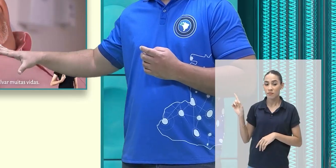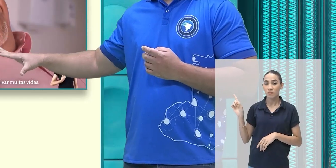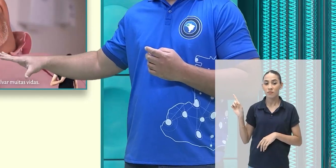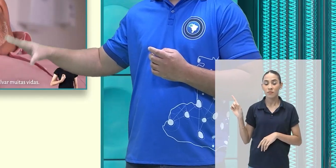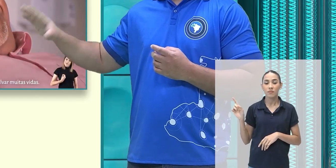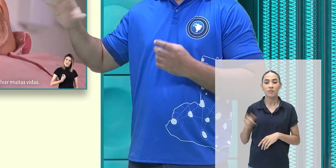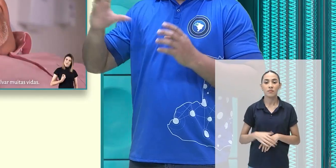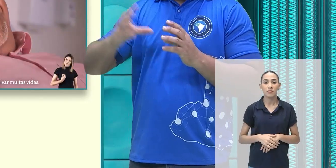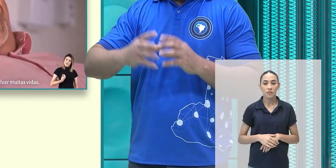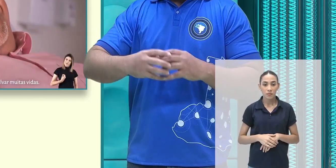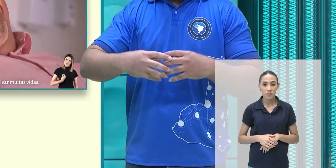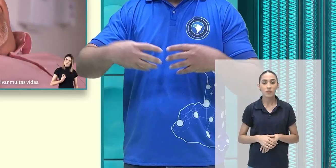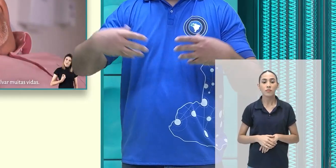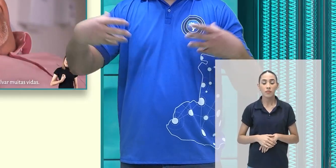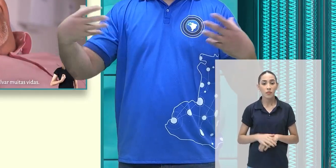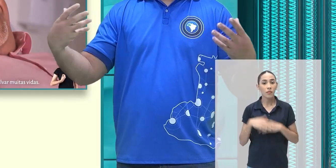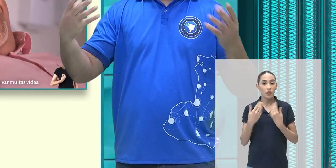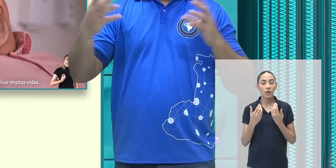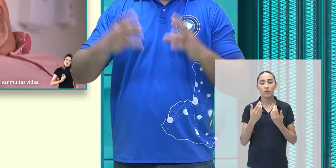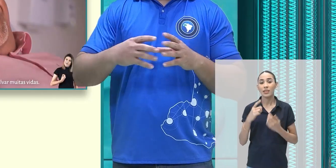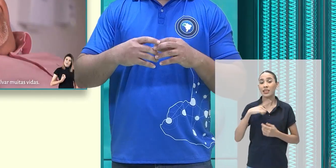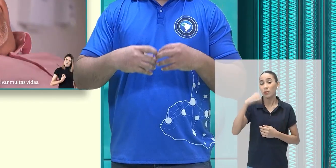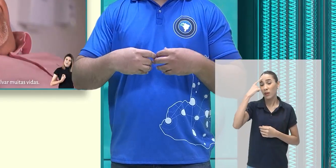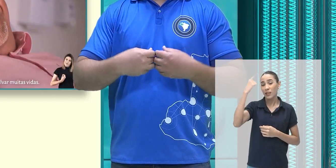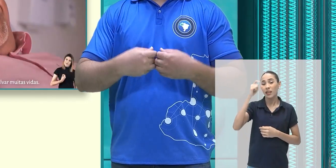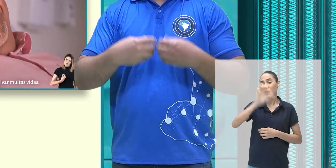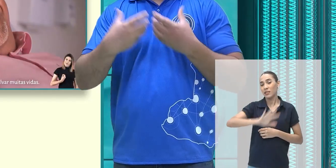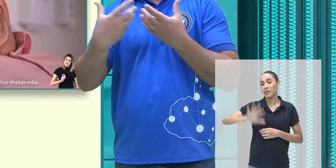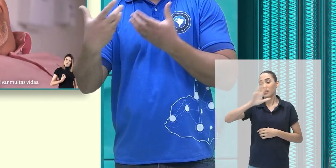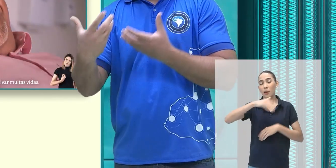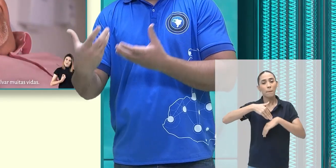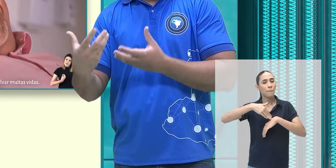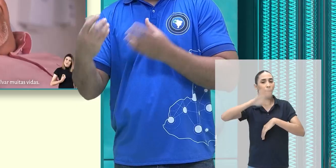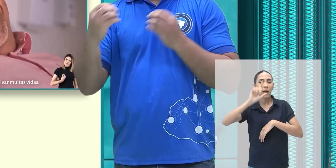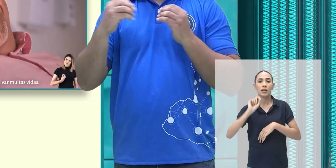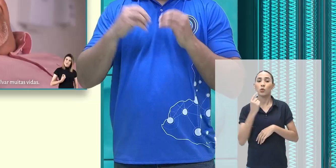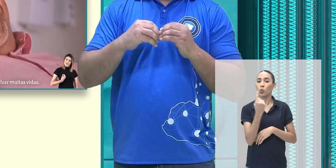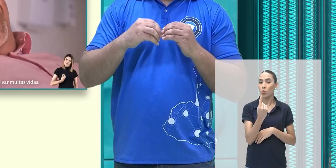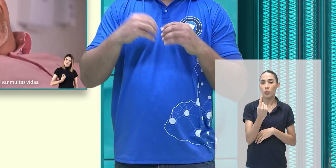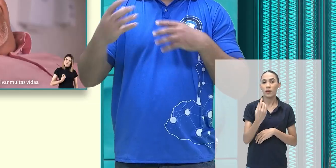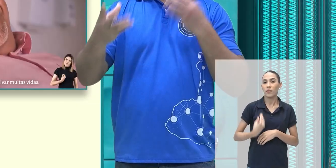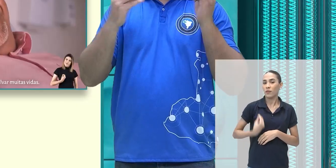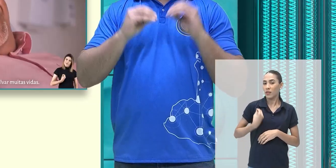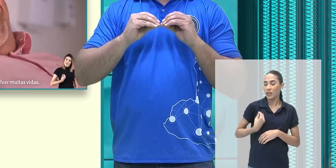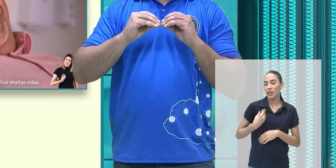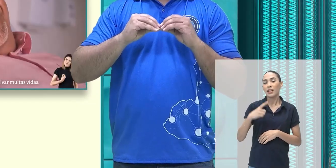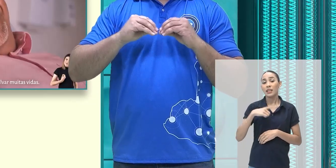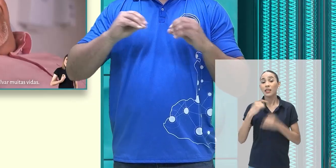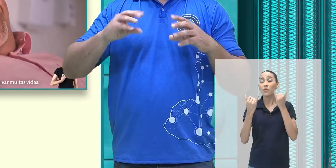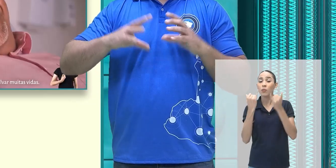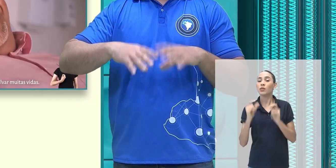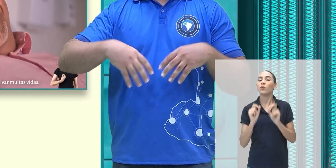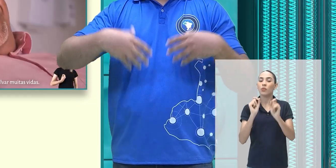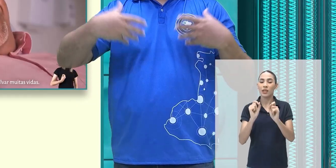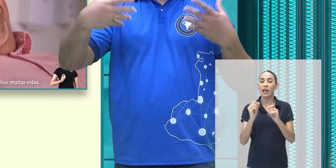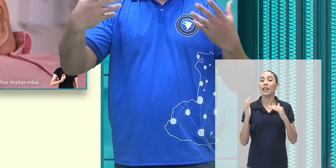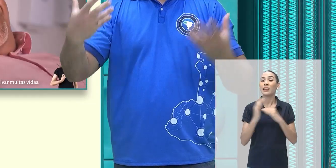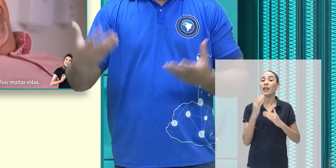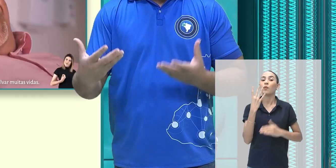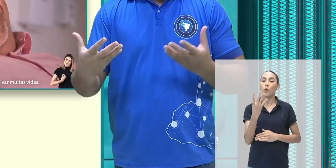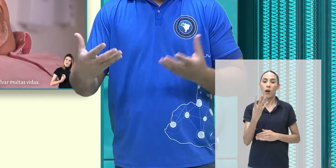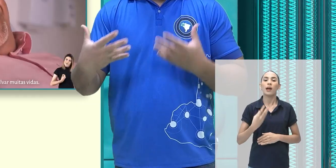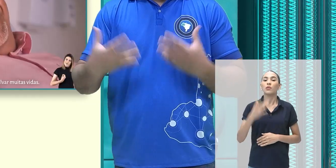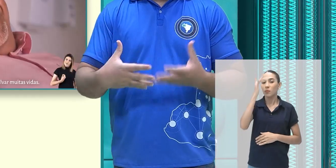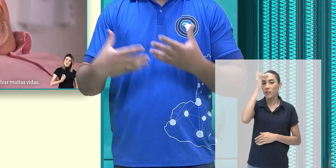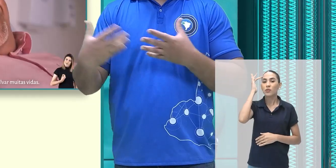nesse enunciado, ampliando muito mais do que salvar uma vida. A gente acaba tendo a informação de que até